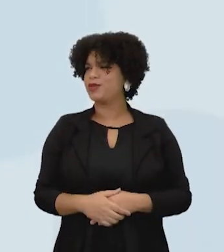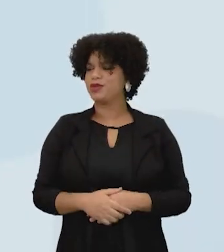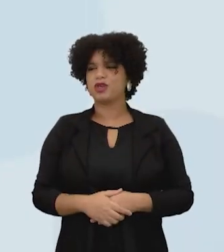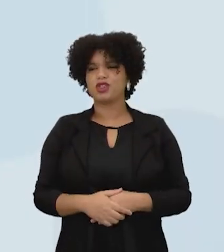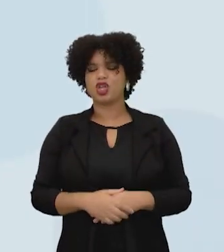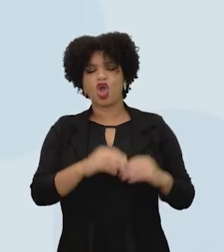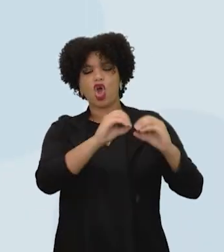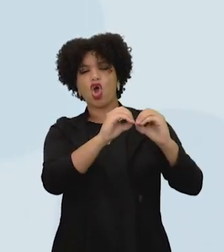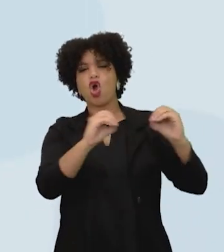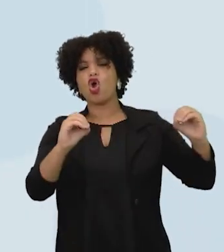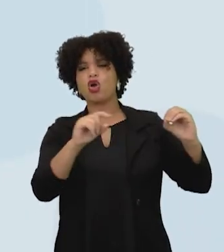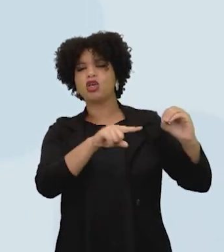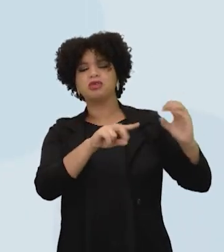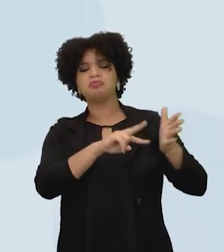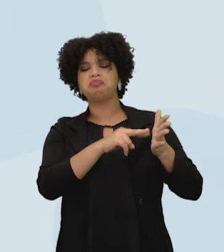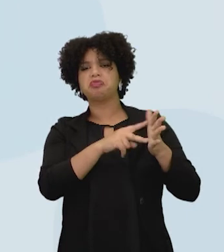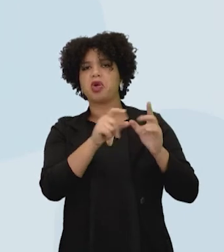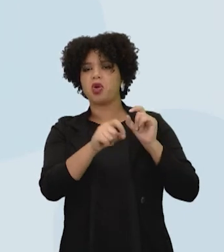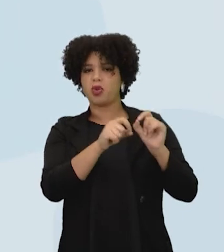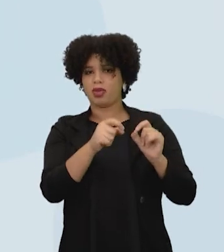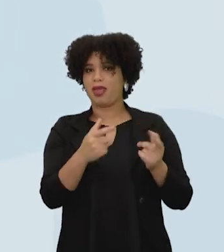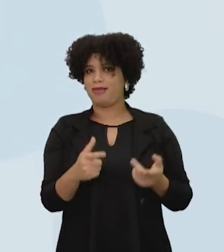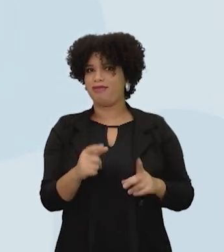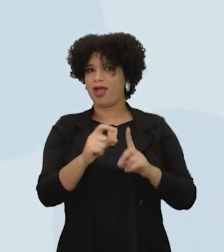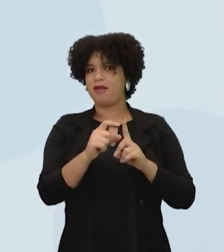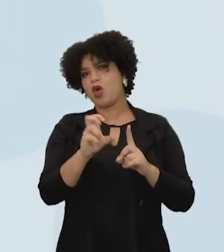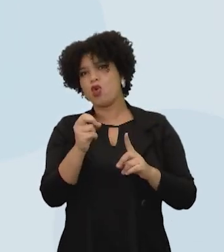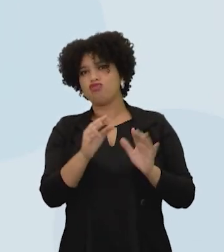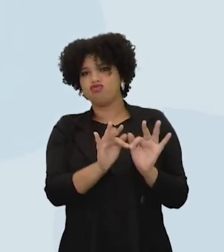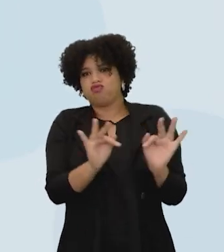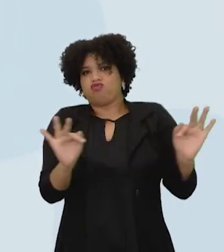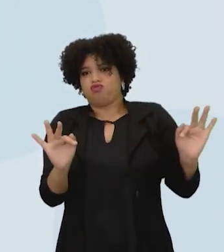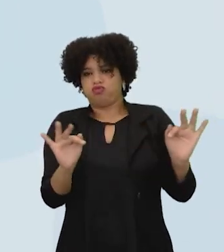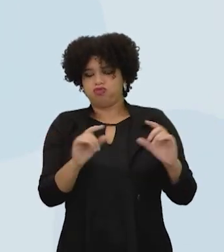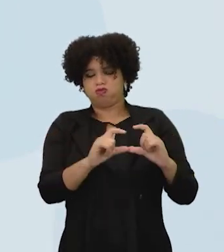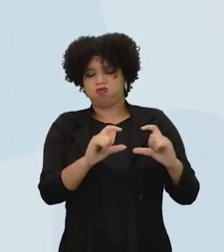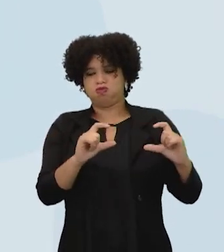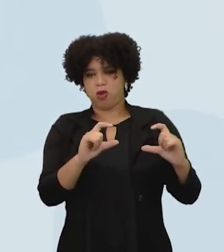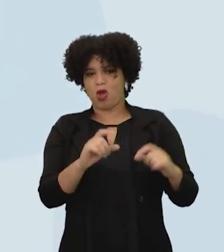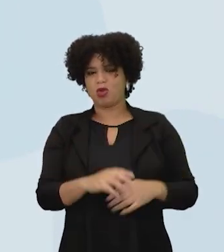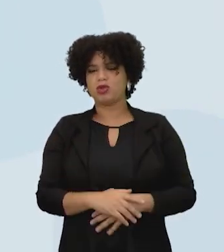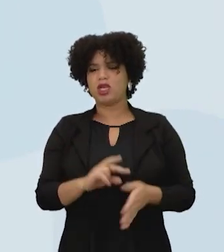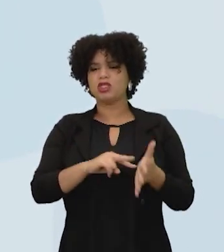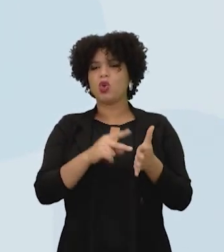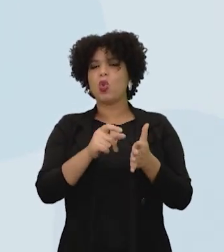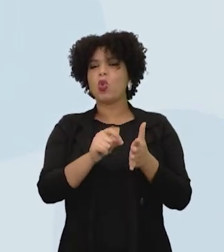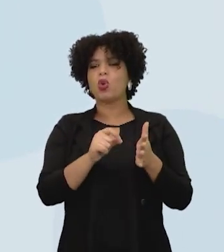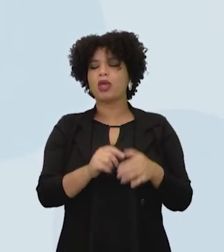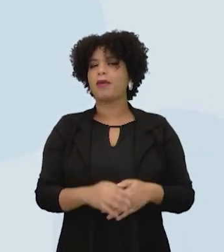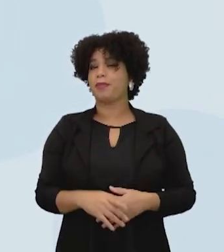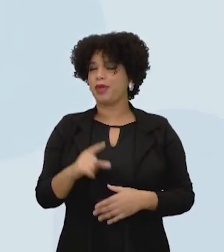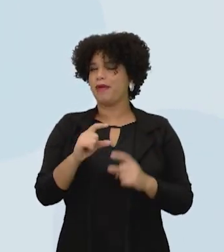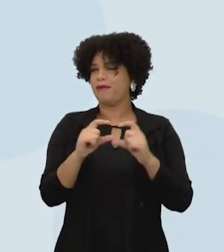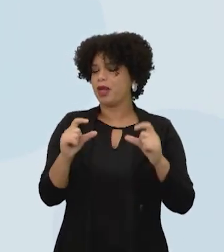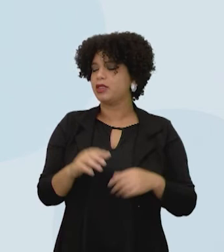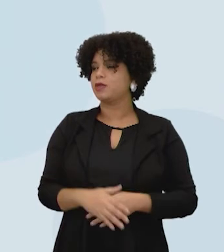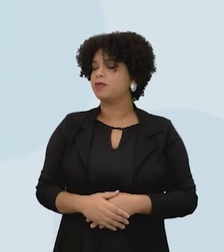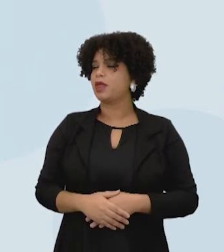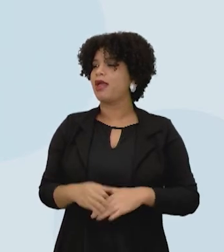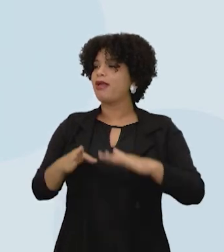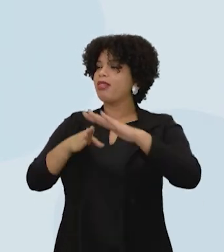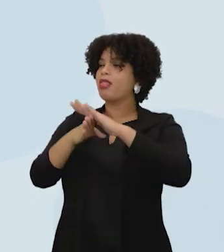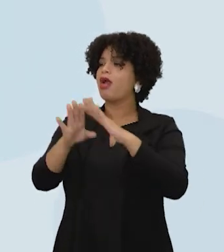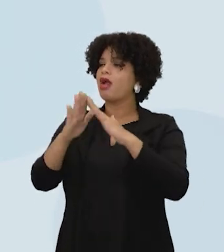sentido da oração? Aí, ó, eu coloquei uma oração. Qual o sentido da oração ao entrarem em escolas de